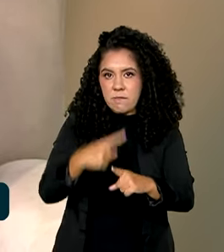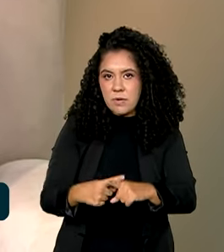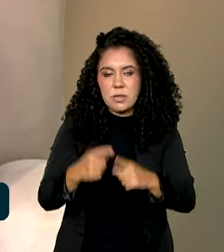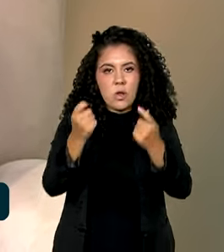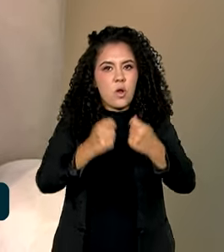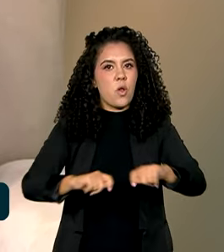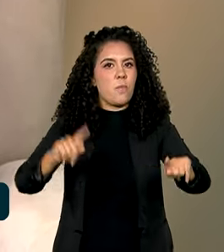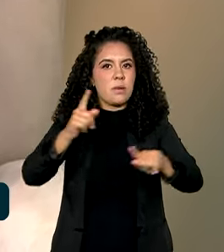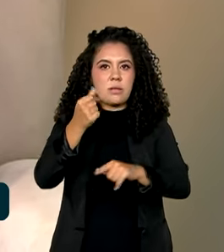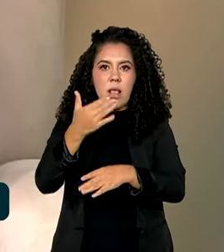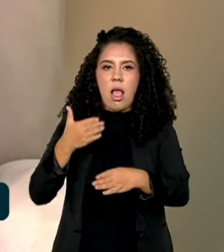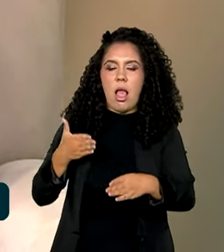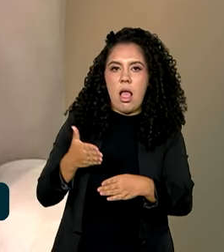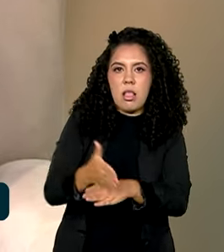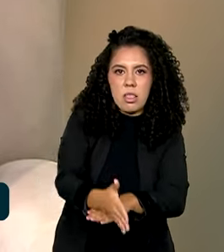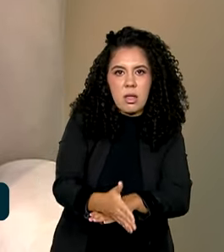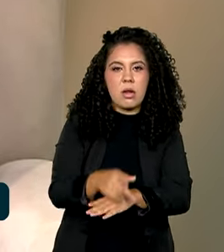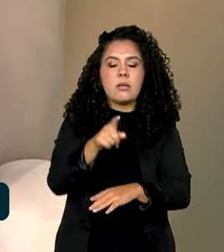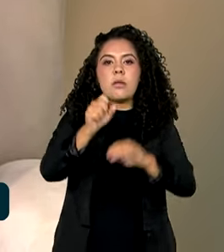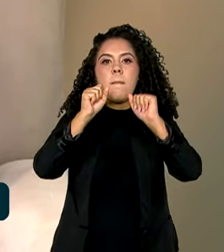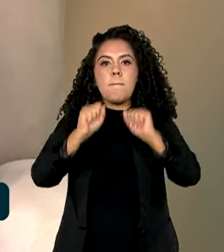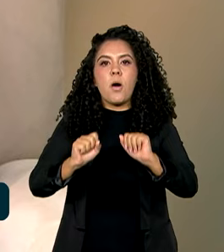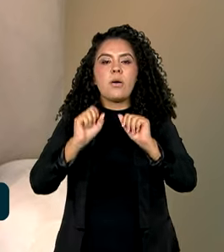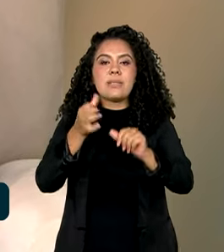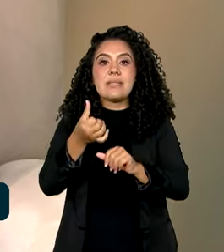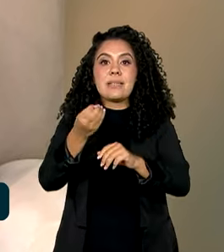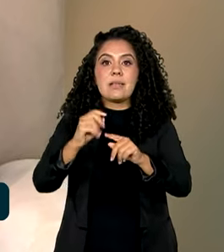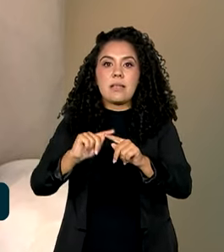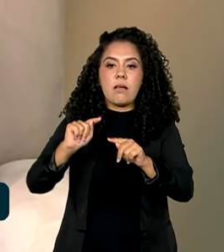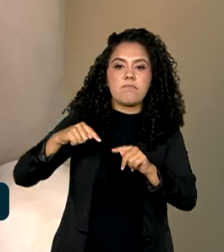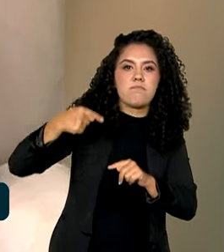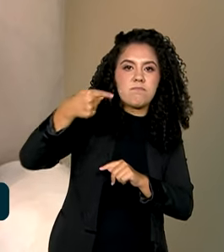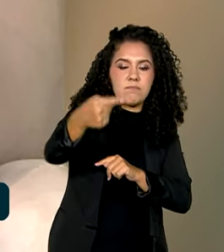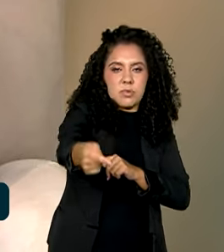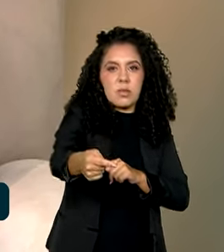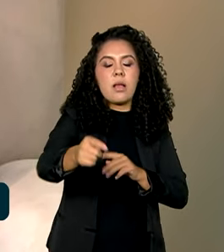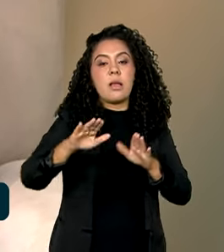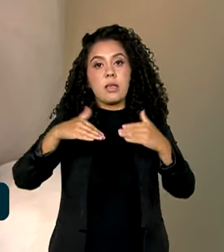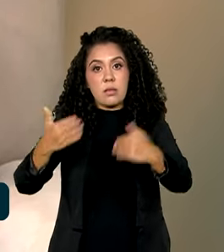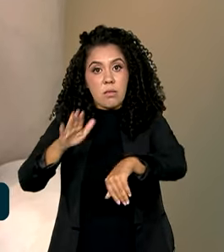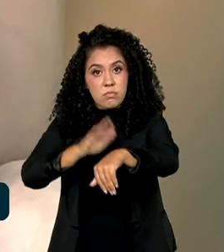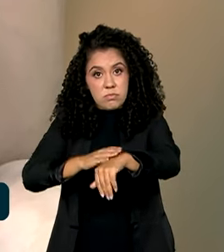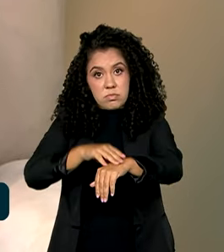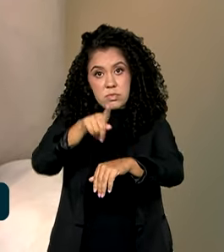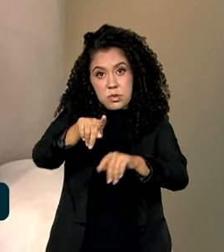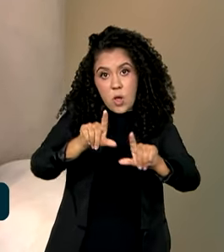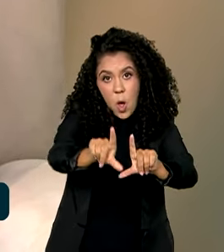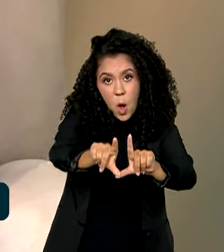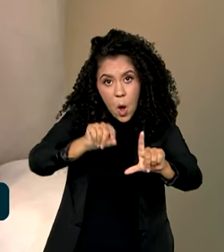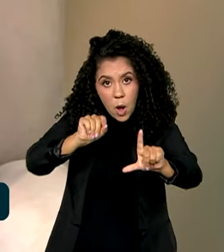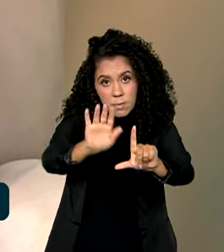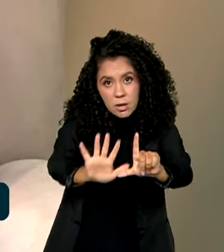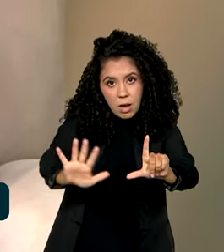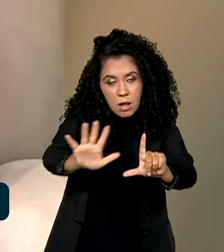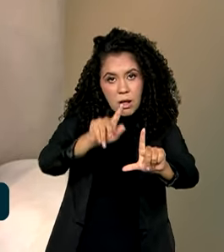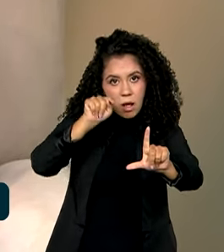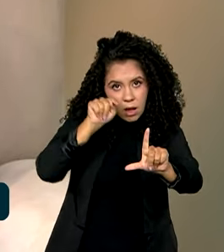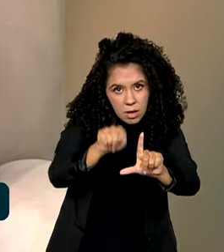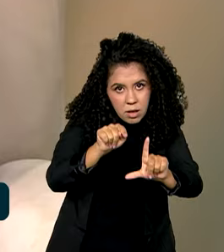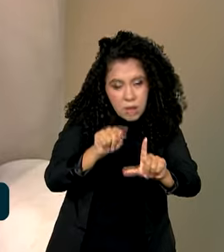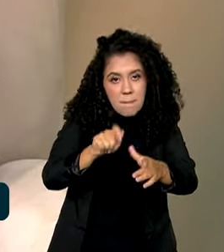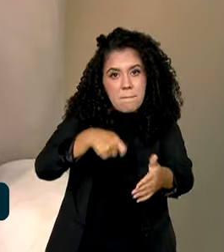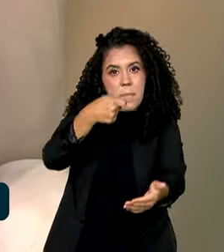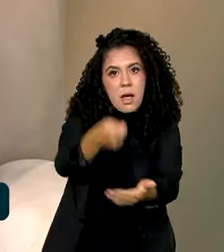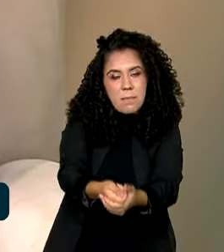dar entrada, pode fazer o parcelamento só daqui a 60 dias. Então, a partir do momento que você opta por fazer o pagamento lá na plataforma